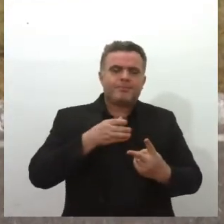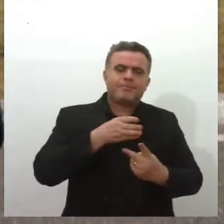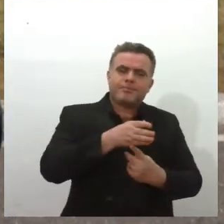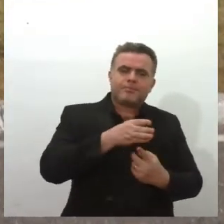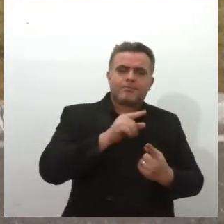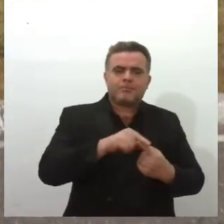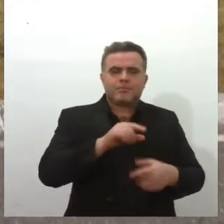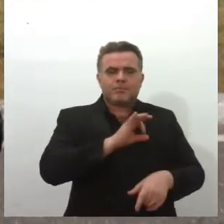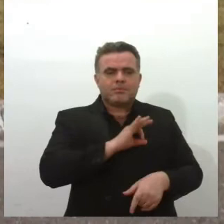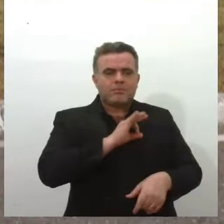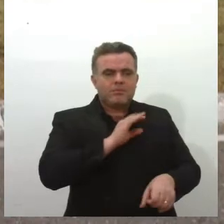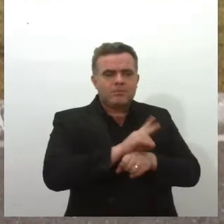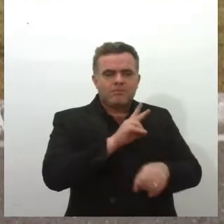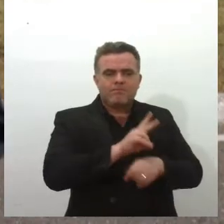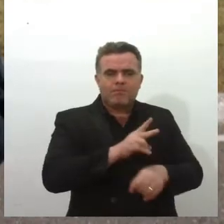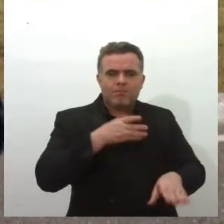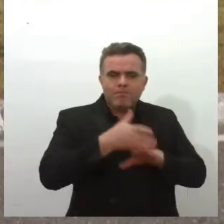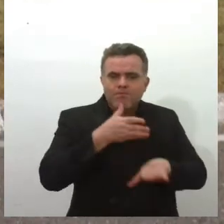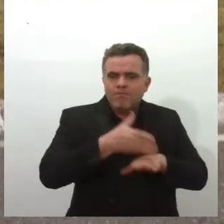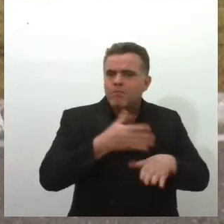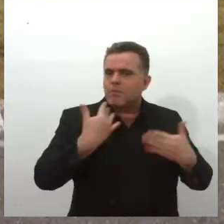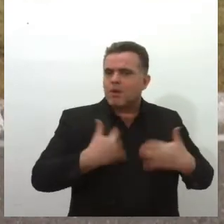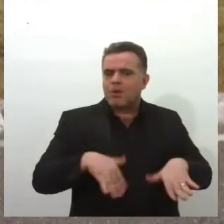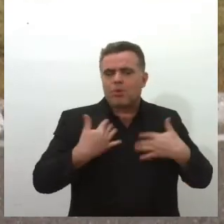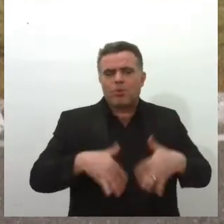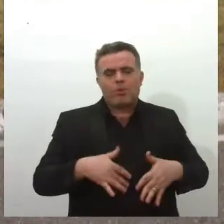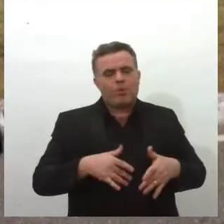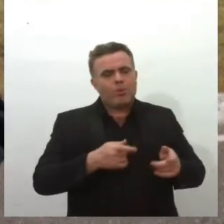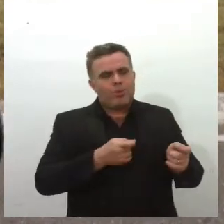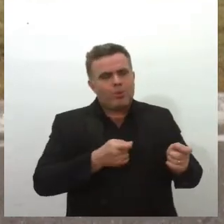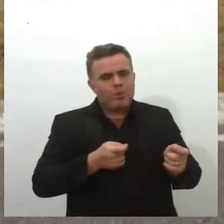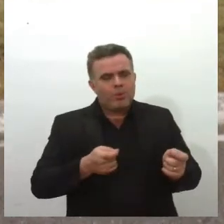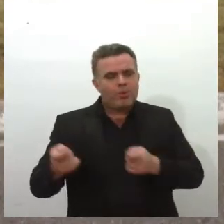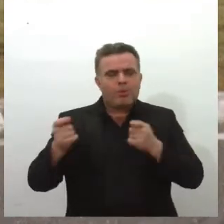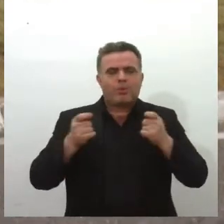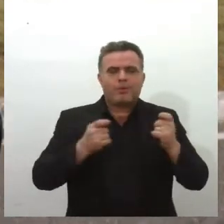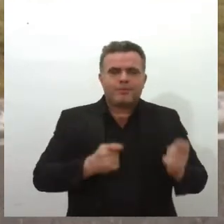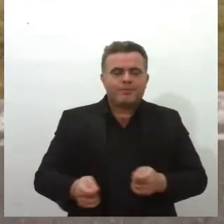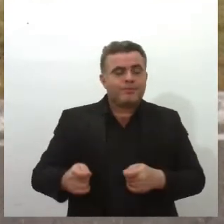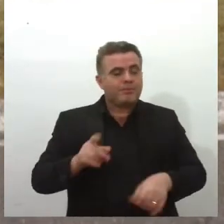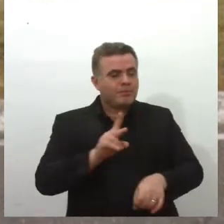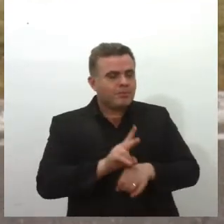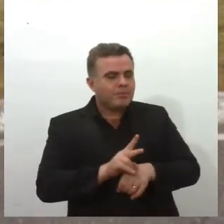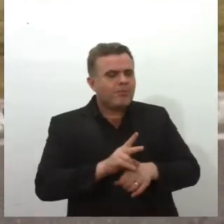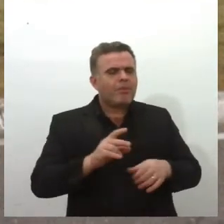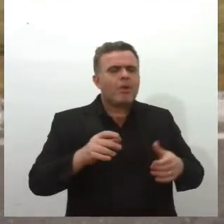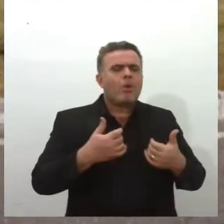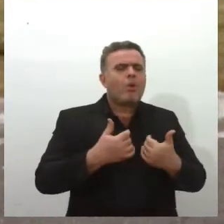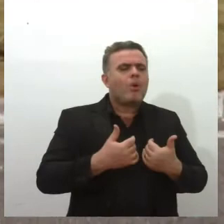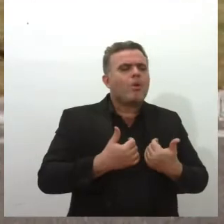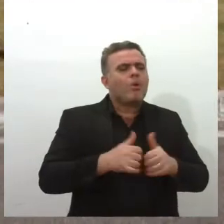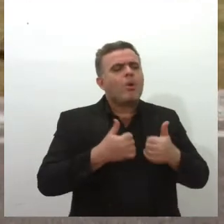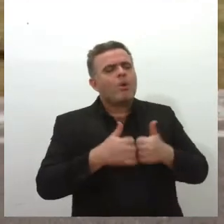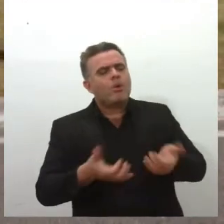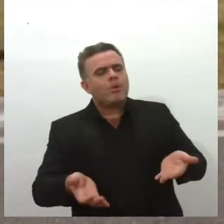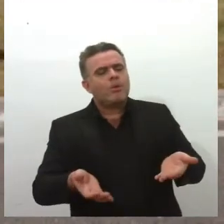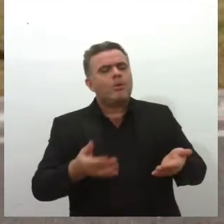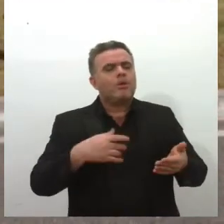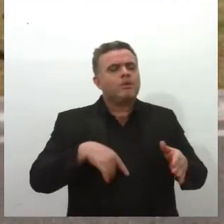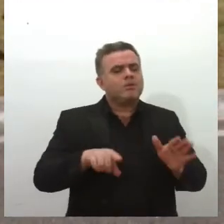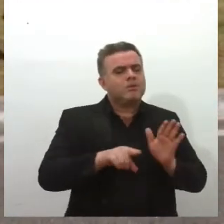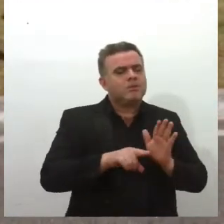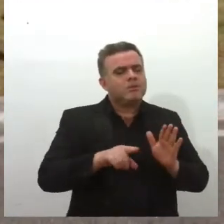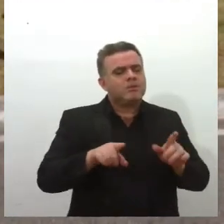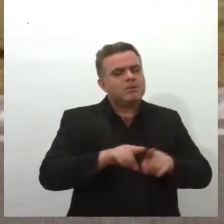de forma bastante intensa e intensiva, testes de etilômetro serão realizados, abordagem a veículos, abordagem a pessoas, também coibindo o